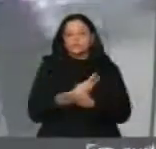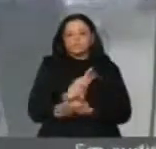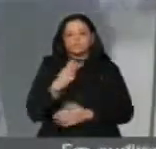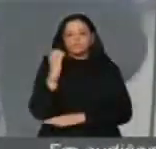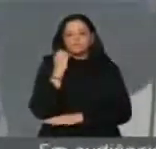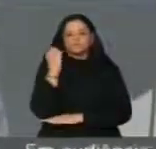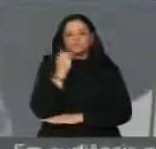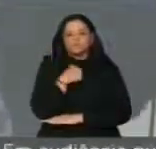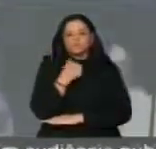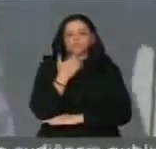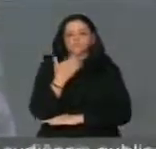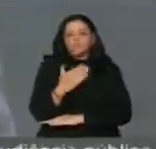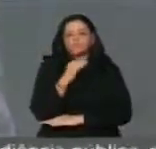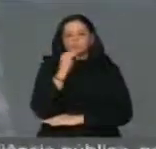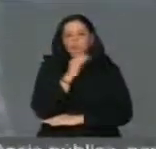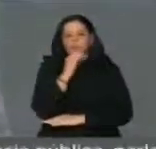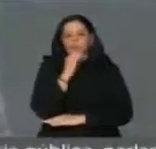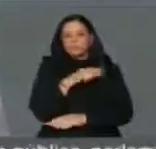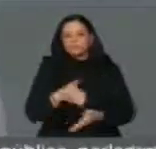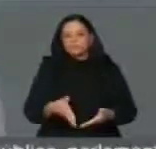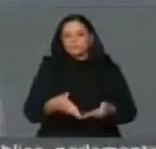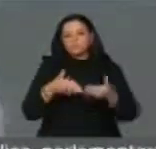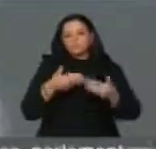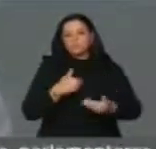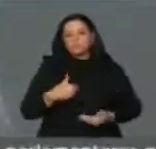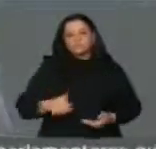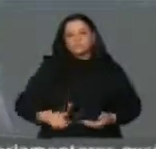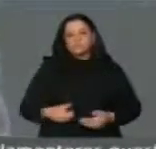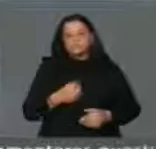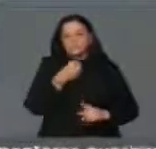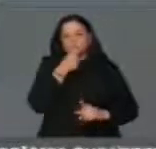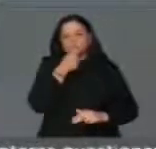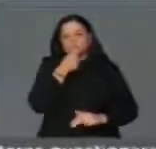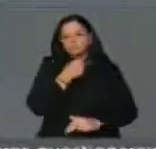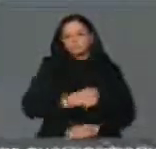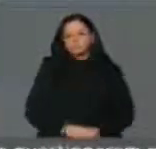Eu peço agilidade por parte do governo.